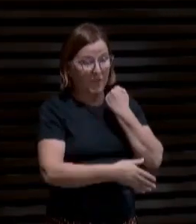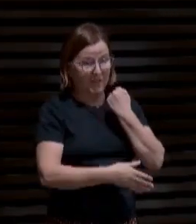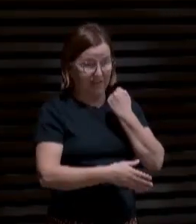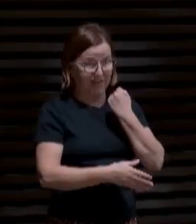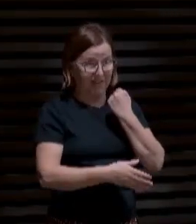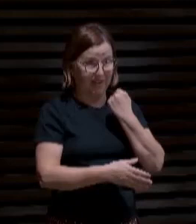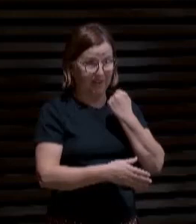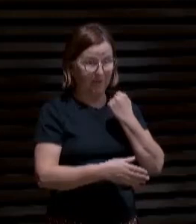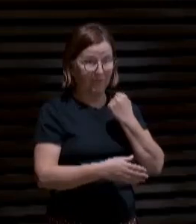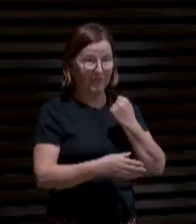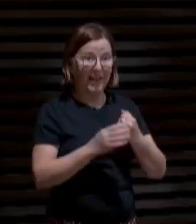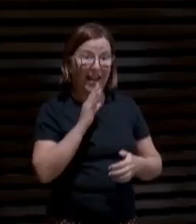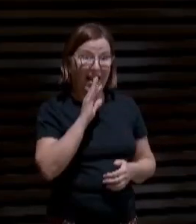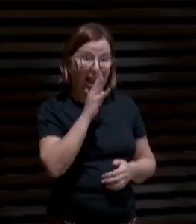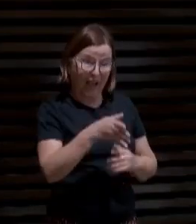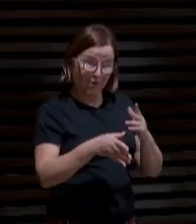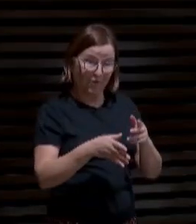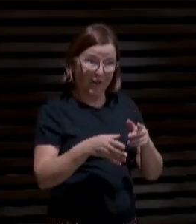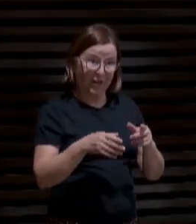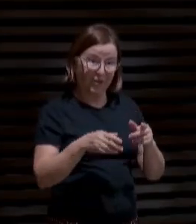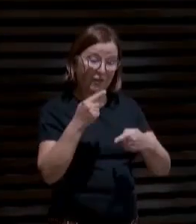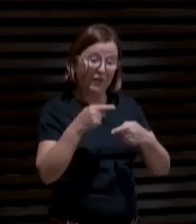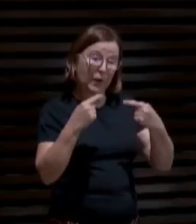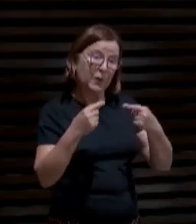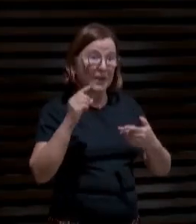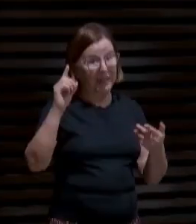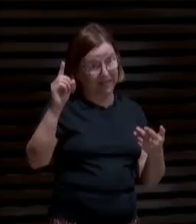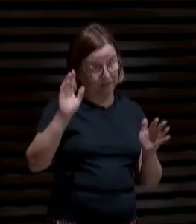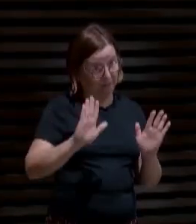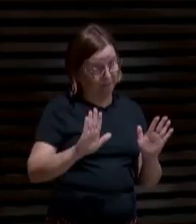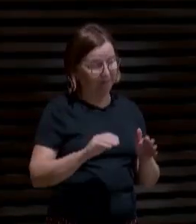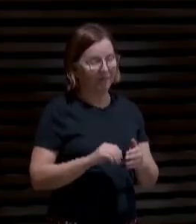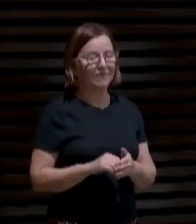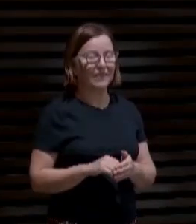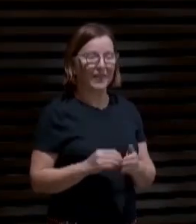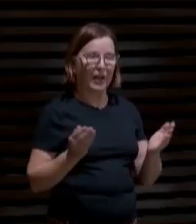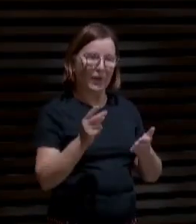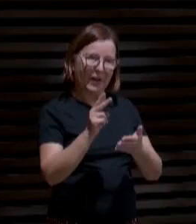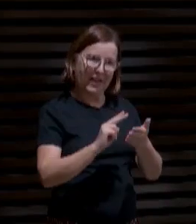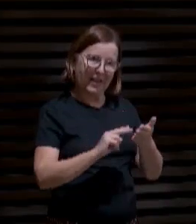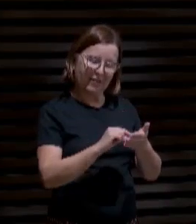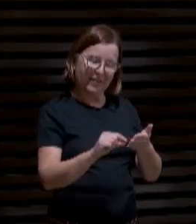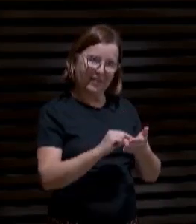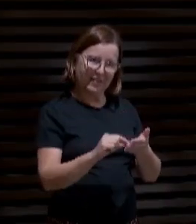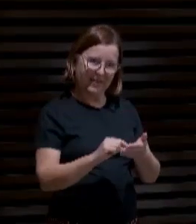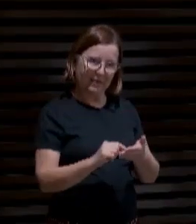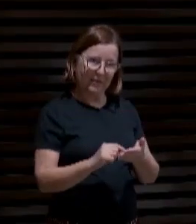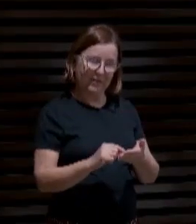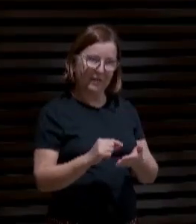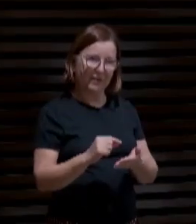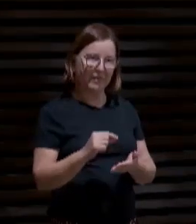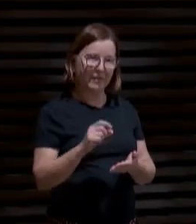ler Mateus capítulo 26, vamos ler os versículos dos 59 ao 66, para a gente ter